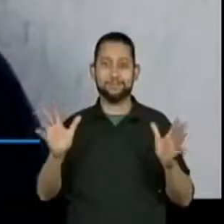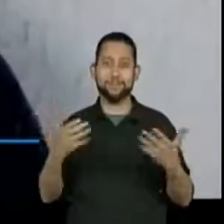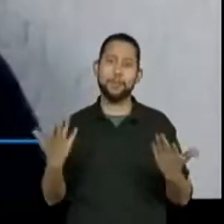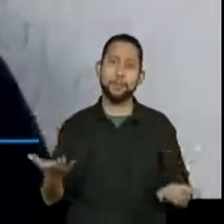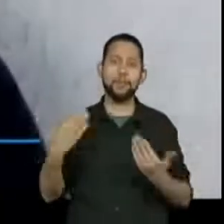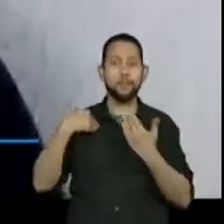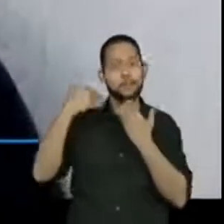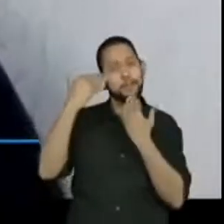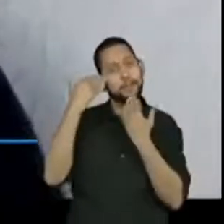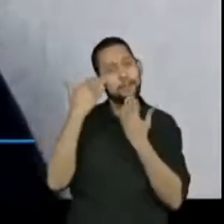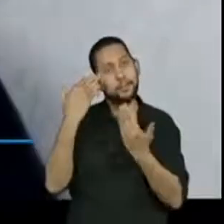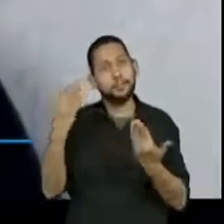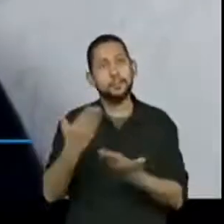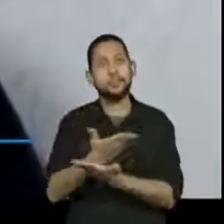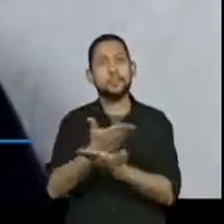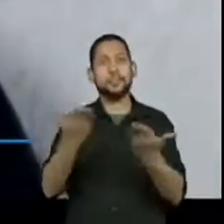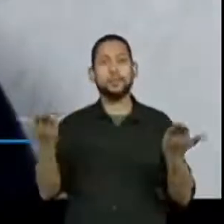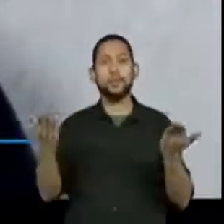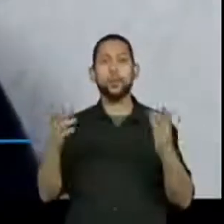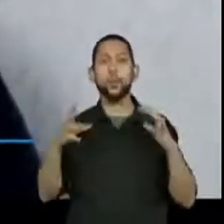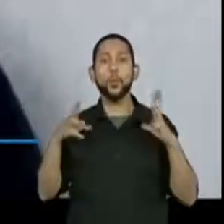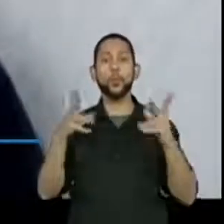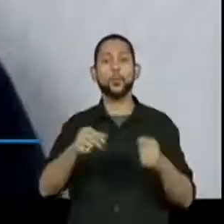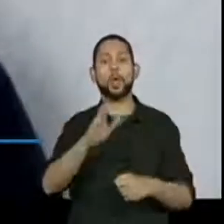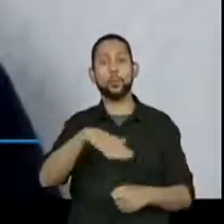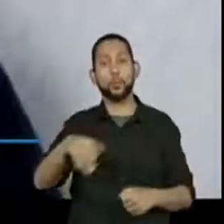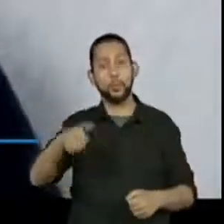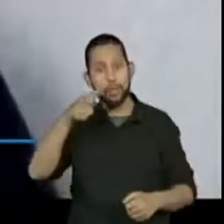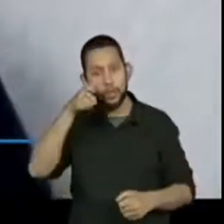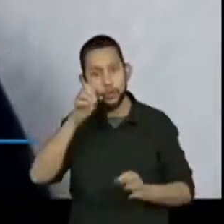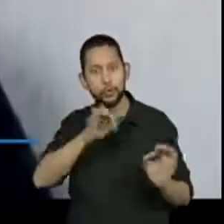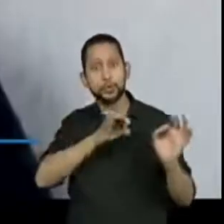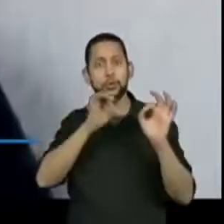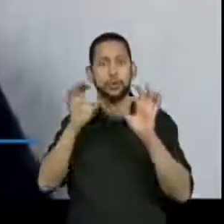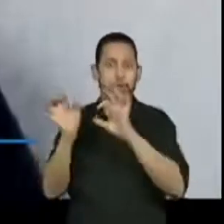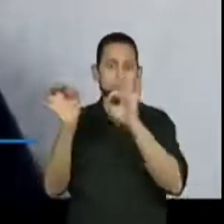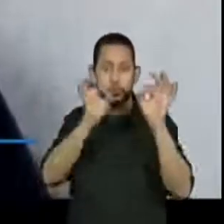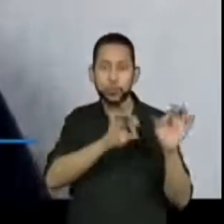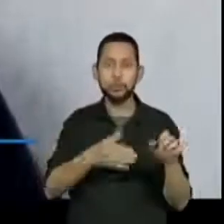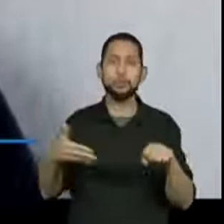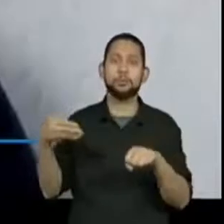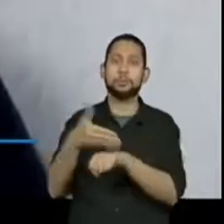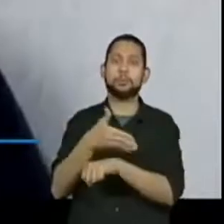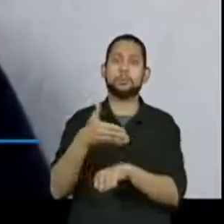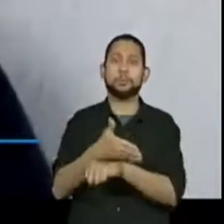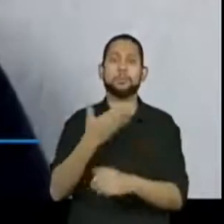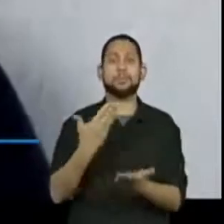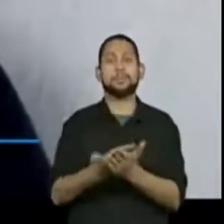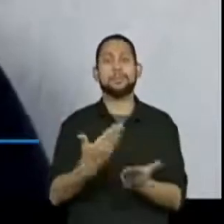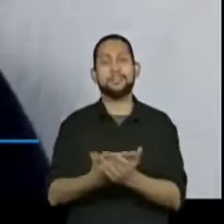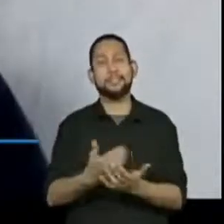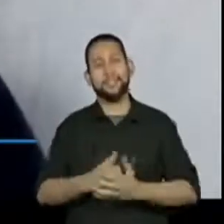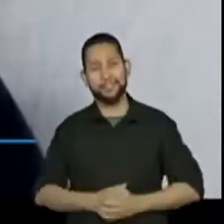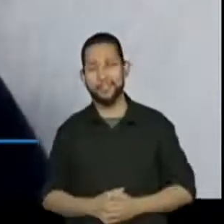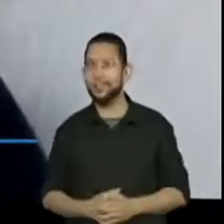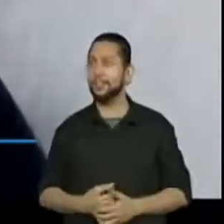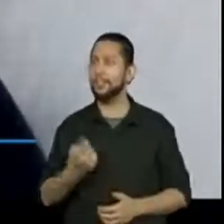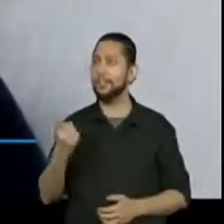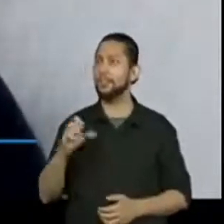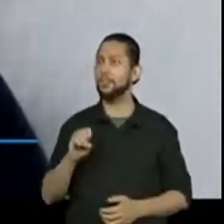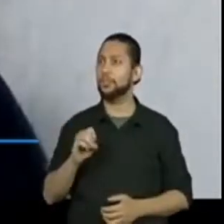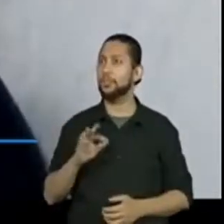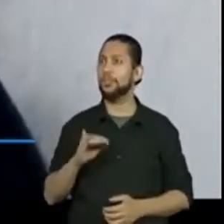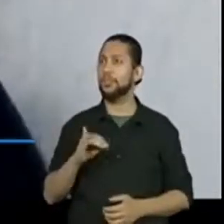Quero agradecer imensamente a todos os alunos que estão participando aqui da nossa aula. A Sofia,